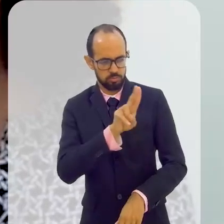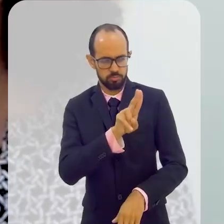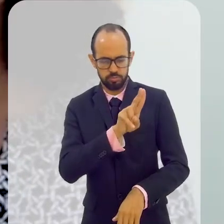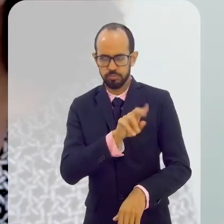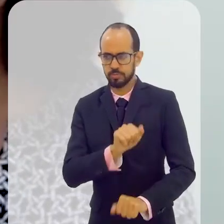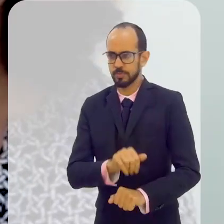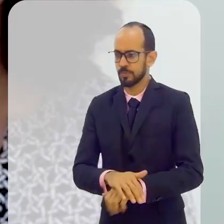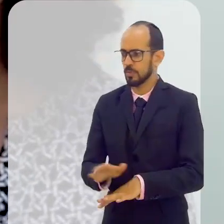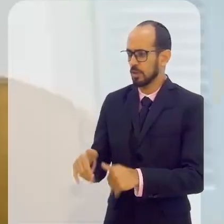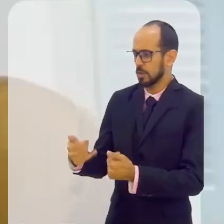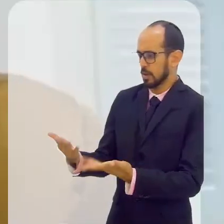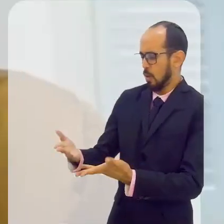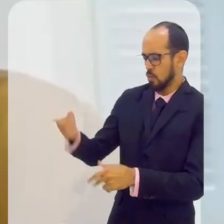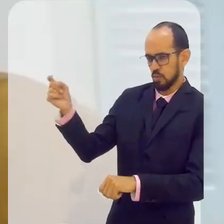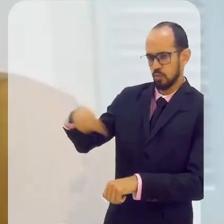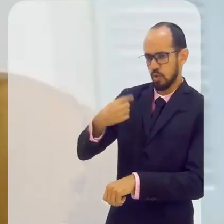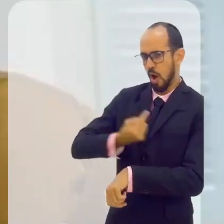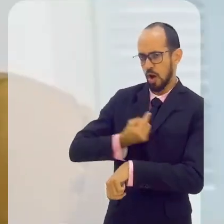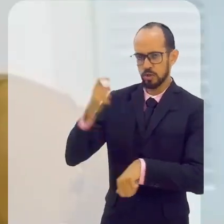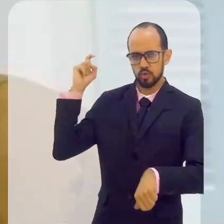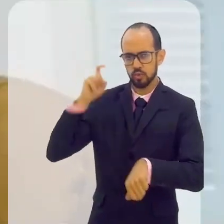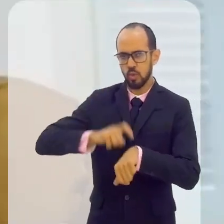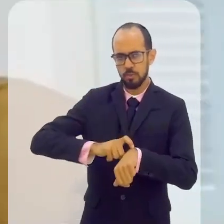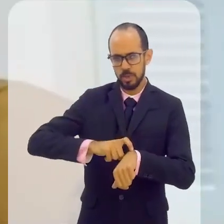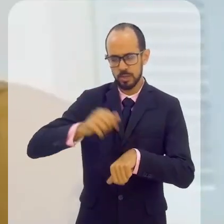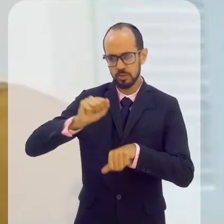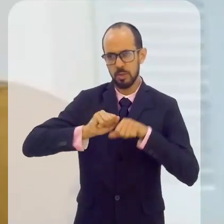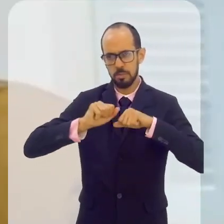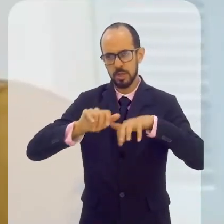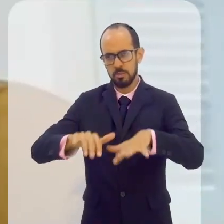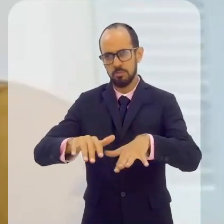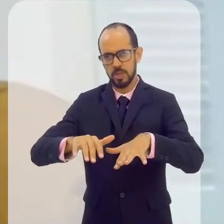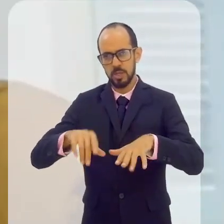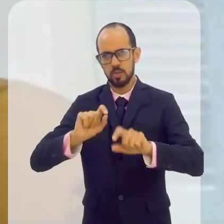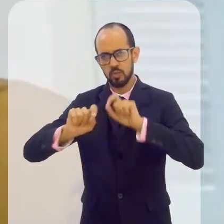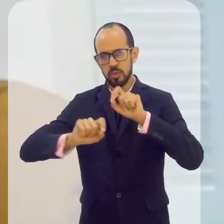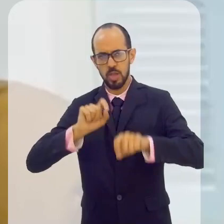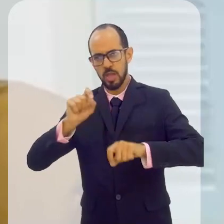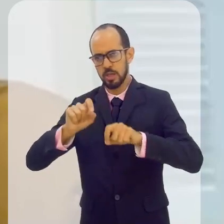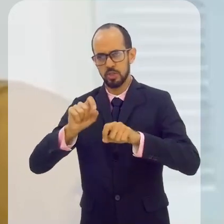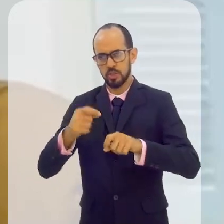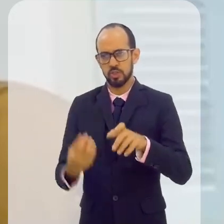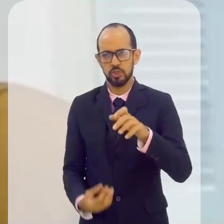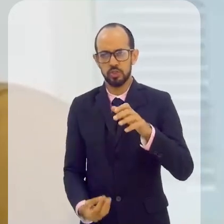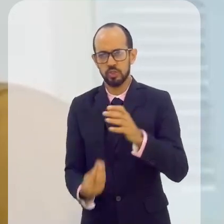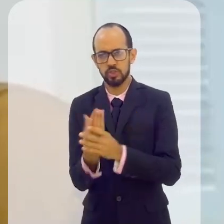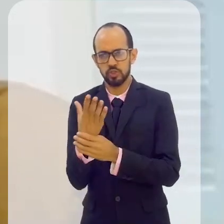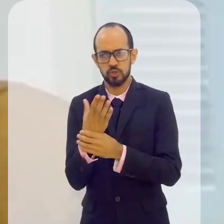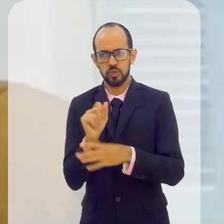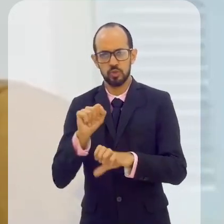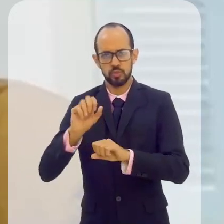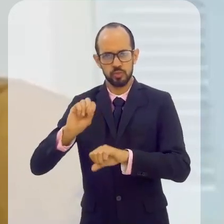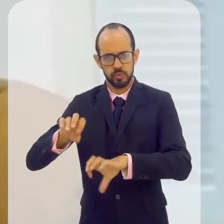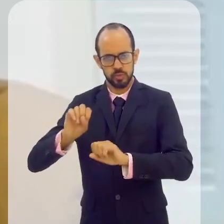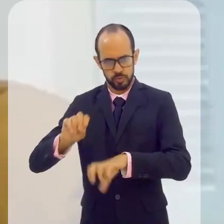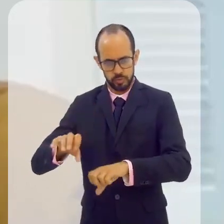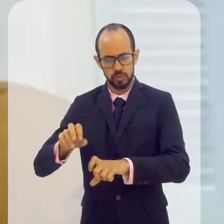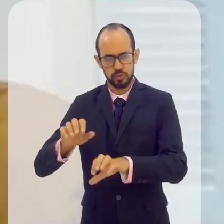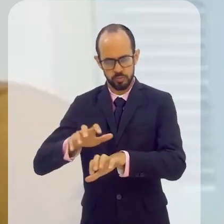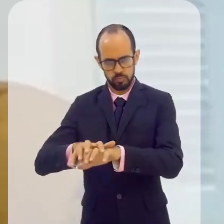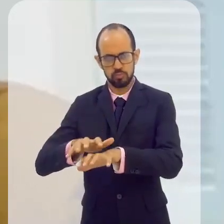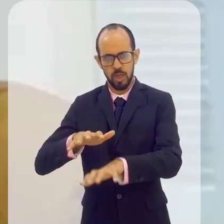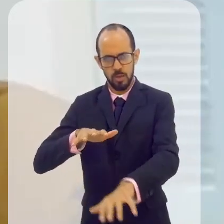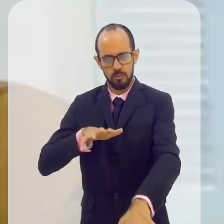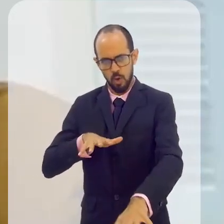universidade? Então, a gente imediatamente do início da pandemia trouxe, né, o ensino para um